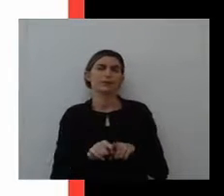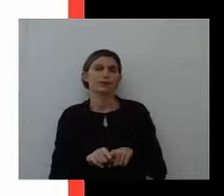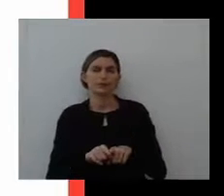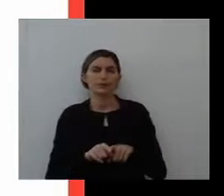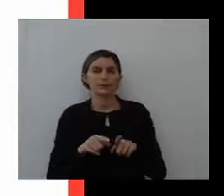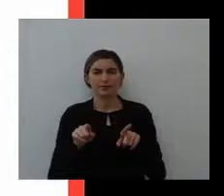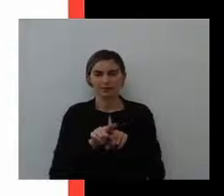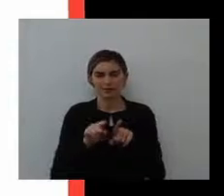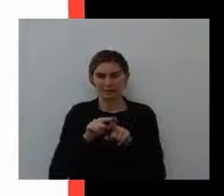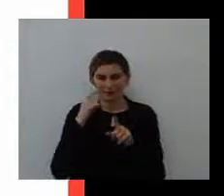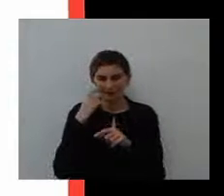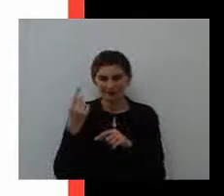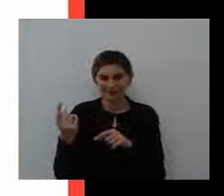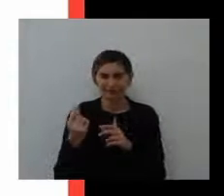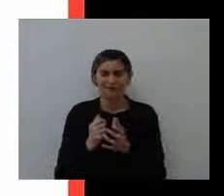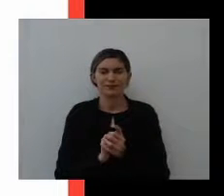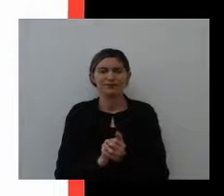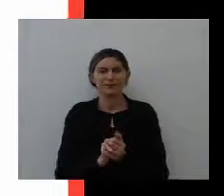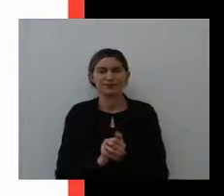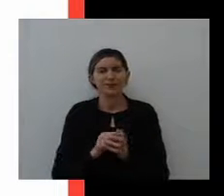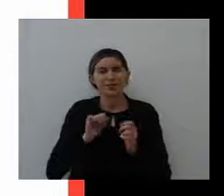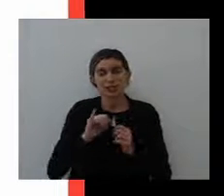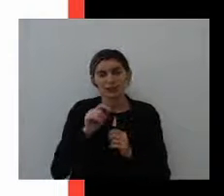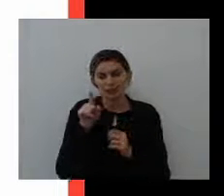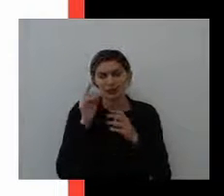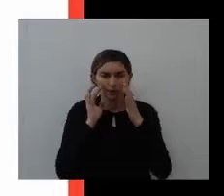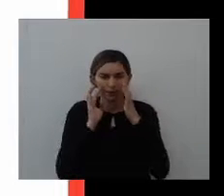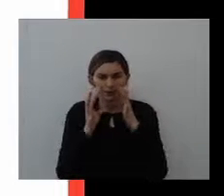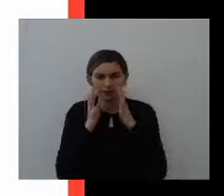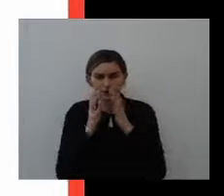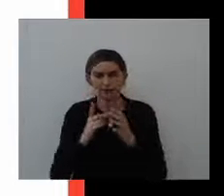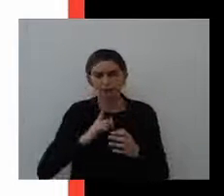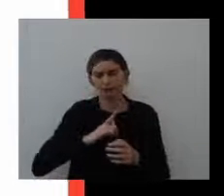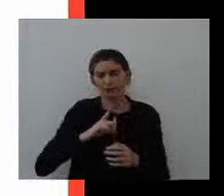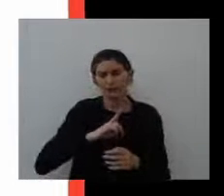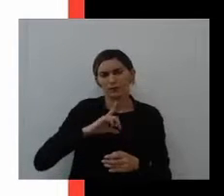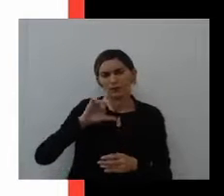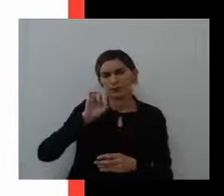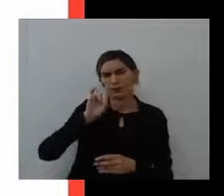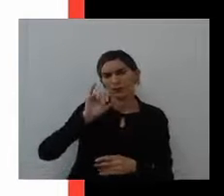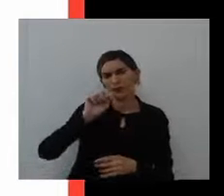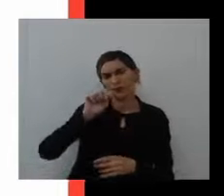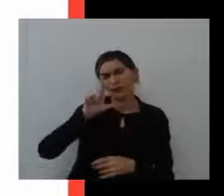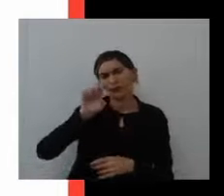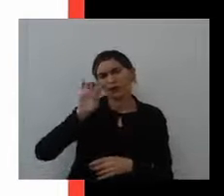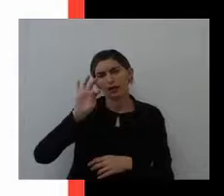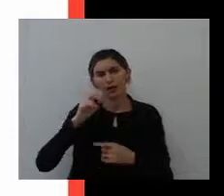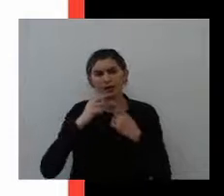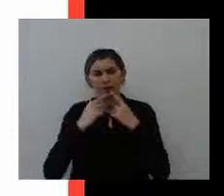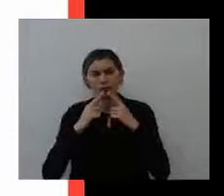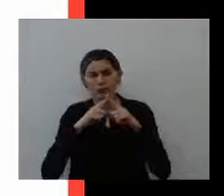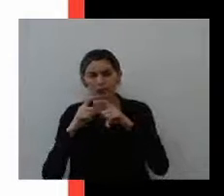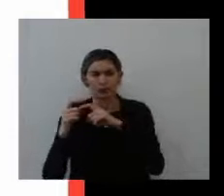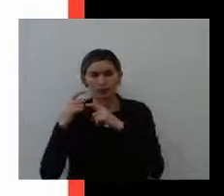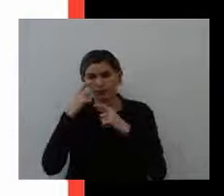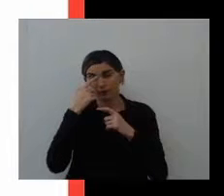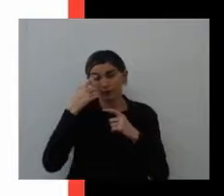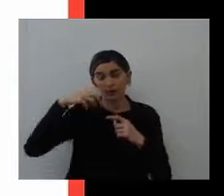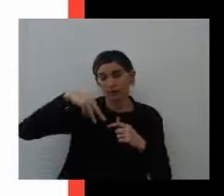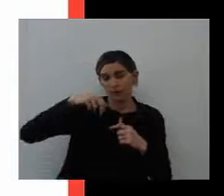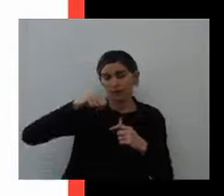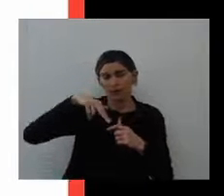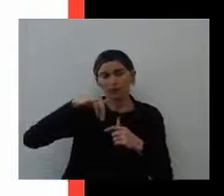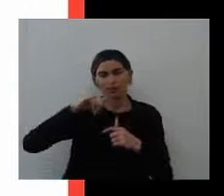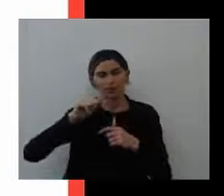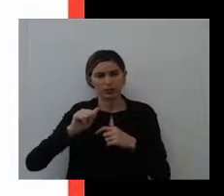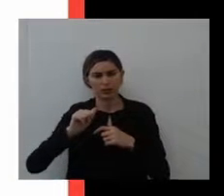Olha a botinha. E se você prestar atenção, tem ali, ó, dialeto grego da Magna Grécia.